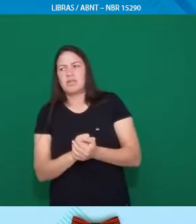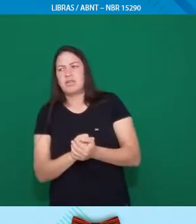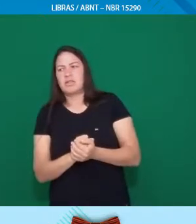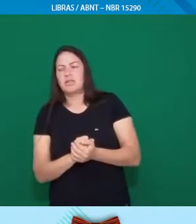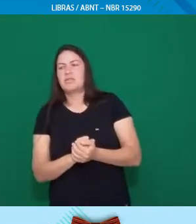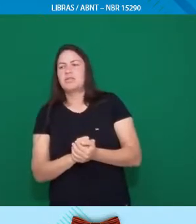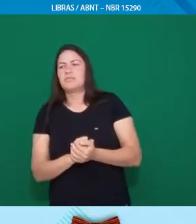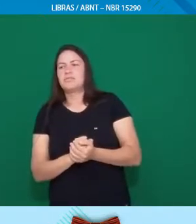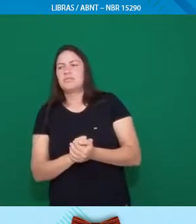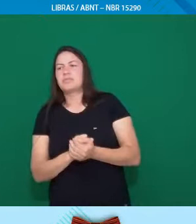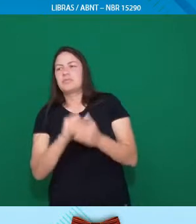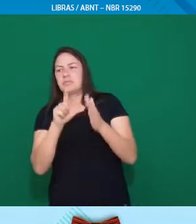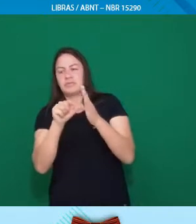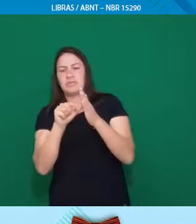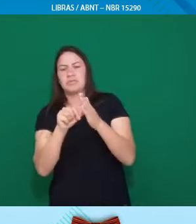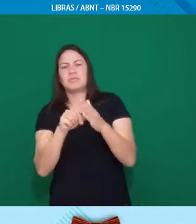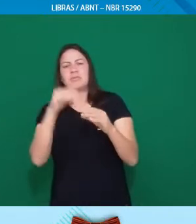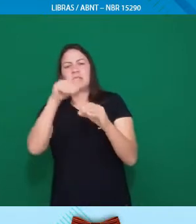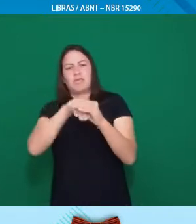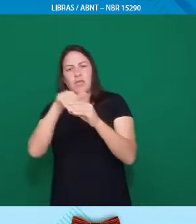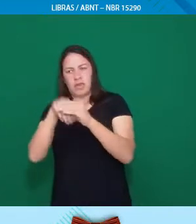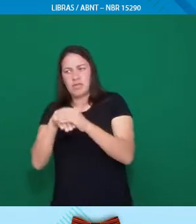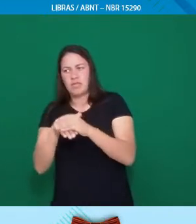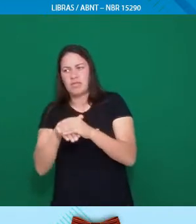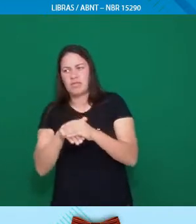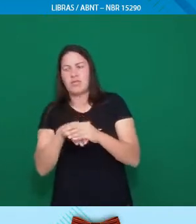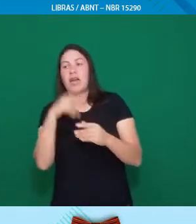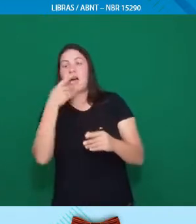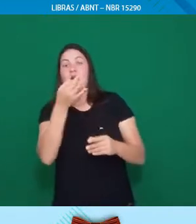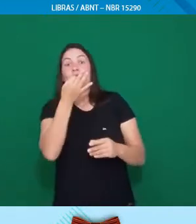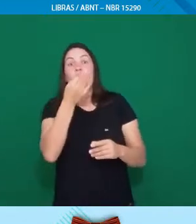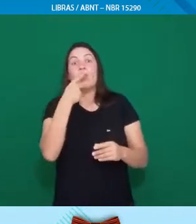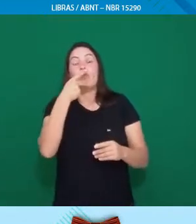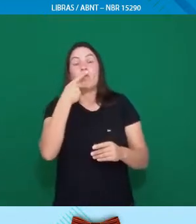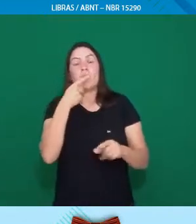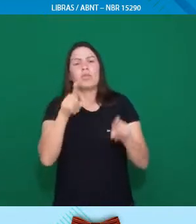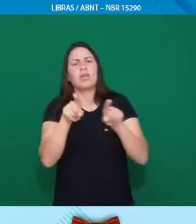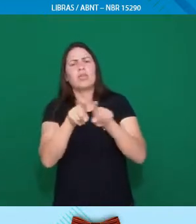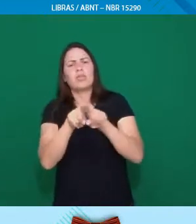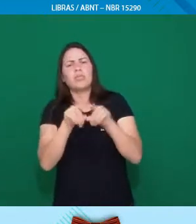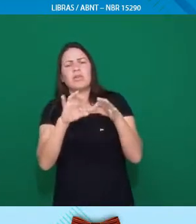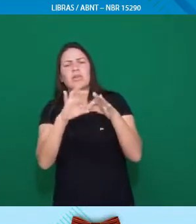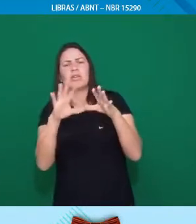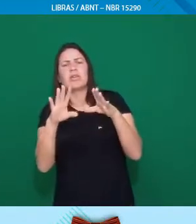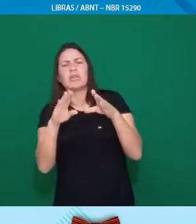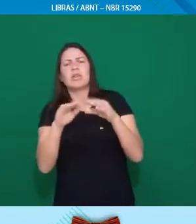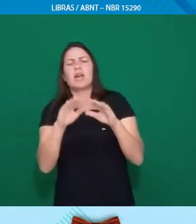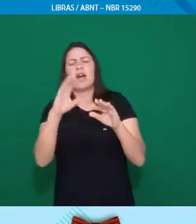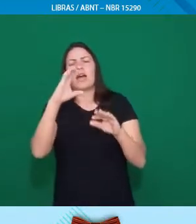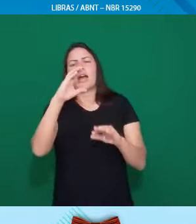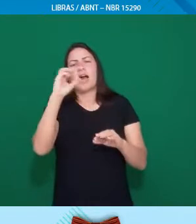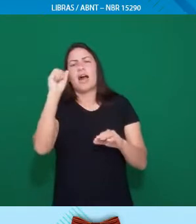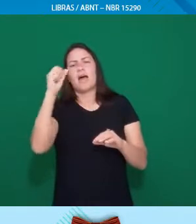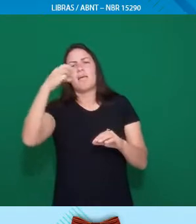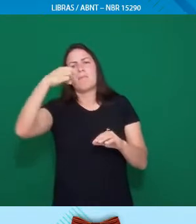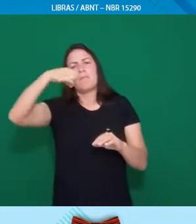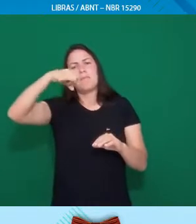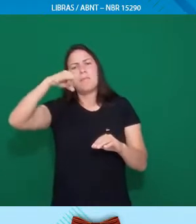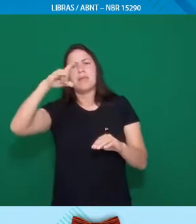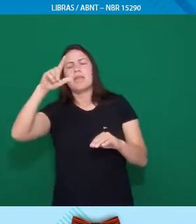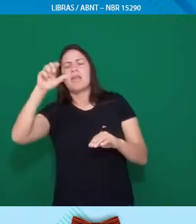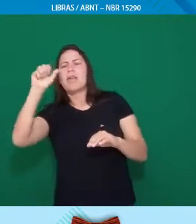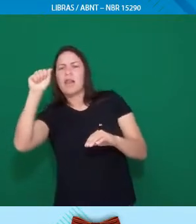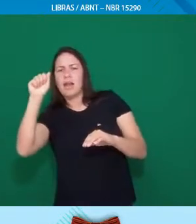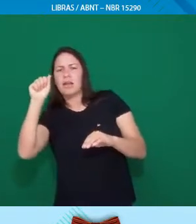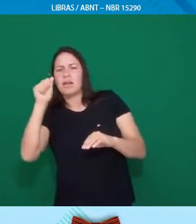convido para usar a Tribuna aqui depois nós vamos fazer a votação da Moção só para concluir Presidente também aqui a gente tá a presença da Camila né que que